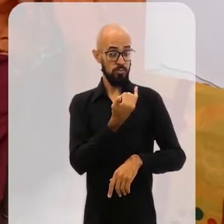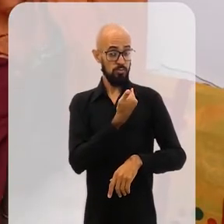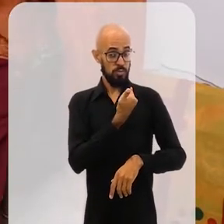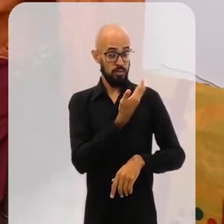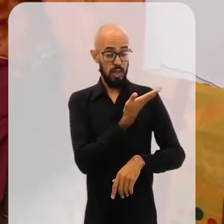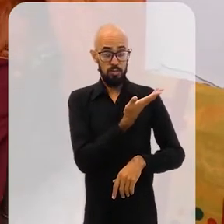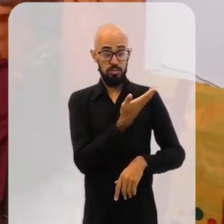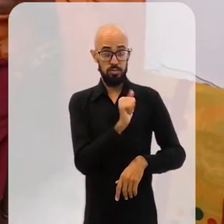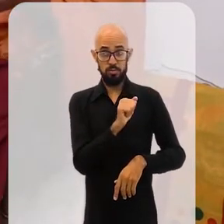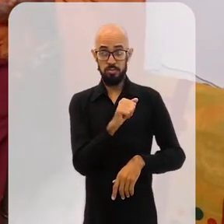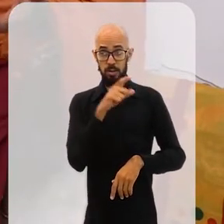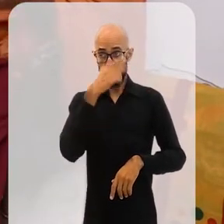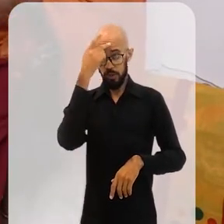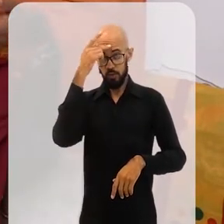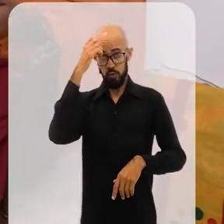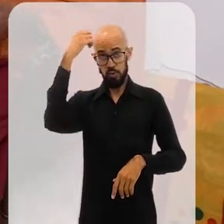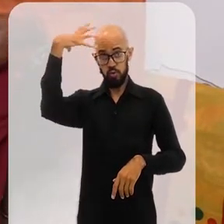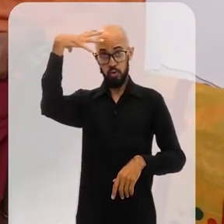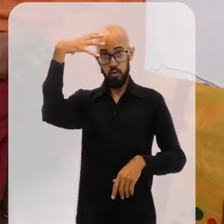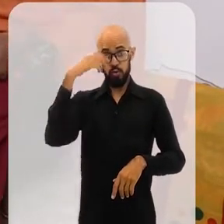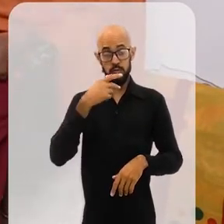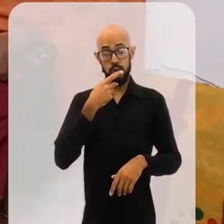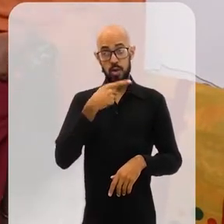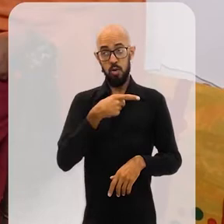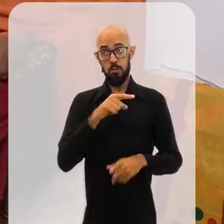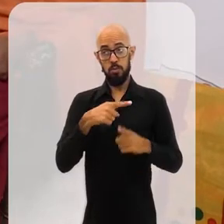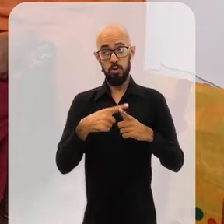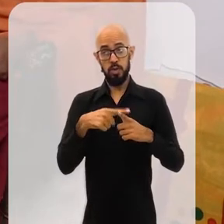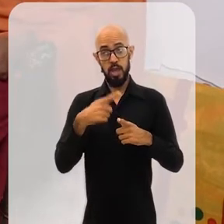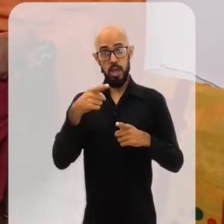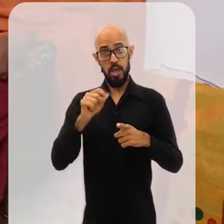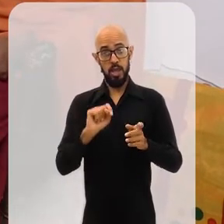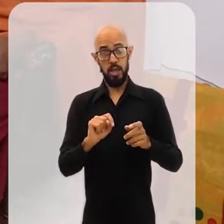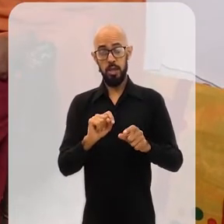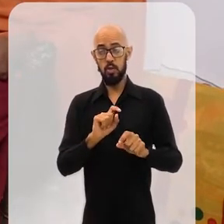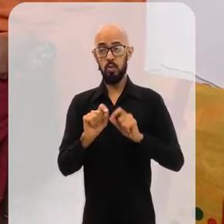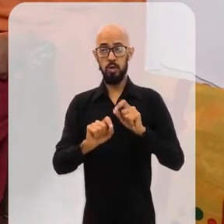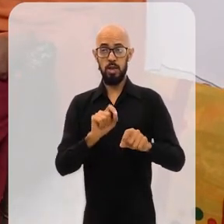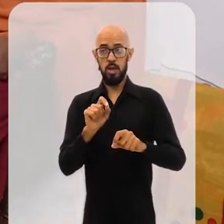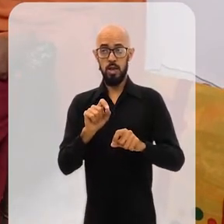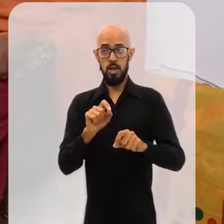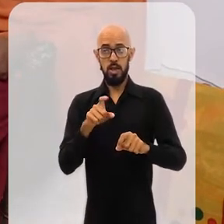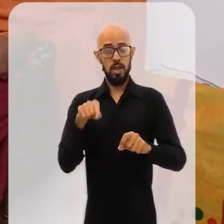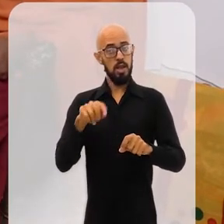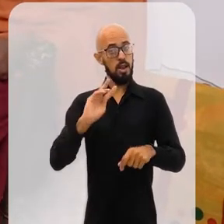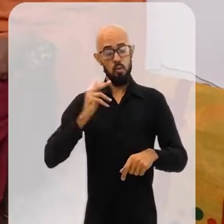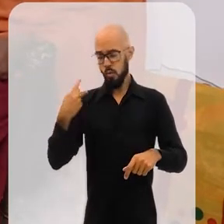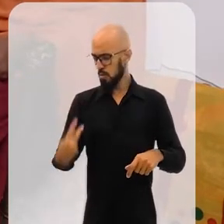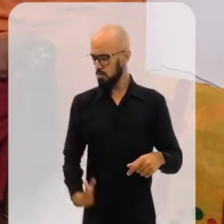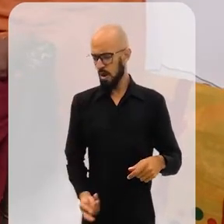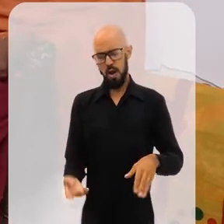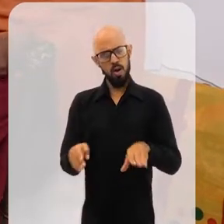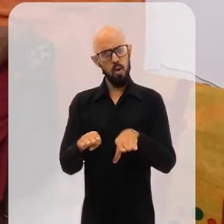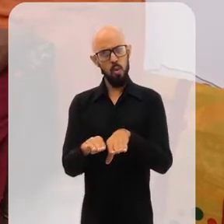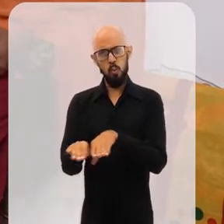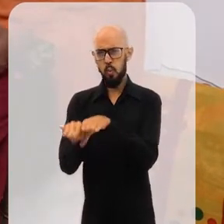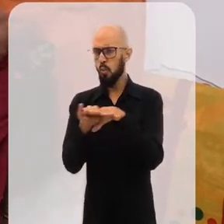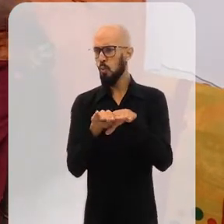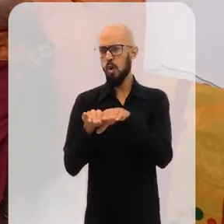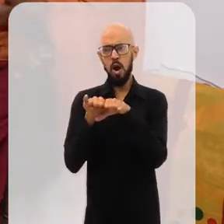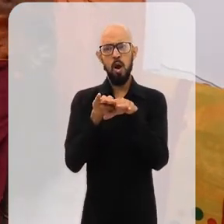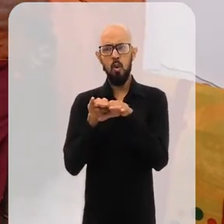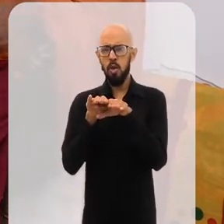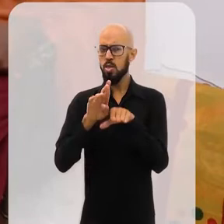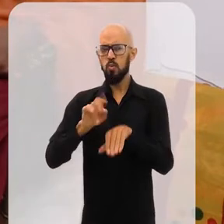Ele diz, pô, como é que um ser iluminado... Mas por quê? Porque ele foi mostrar que ele era um ser igual a todos nós. Ele